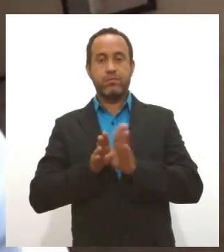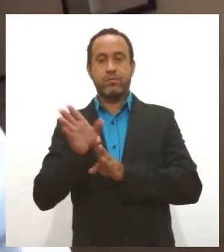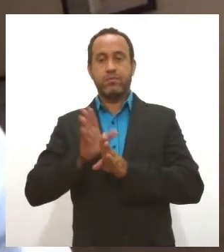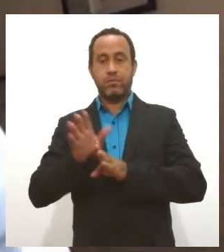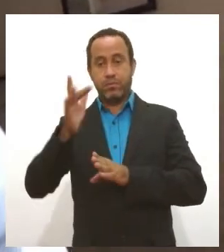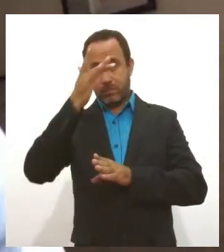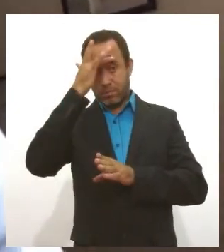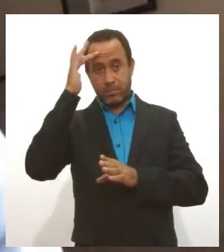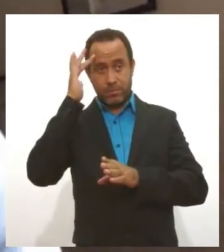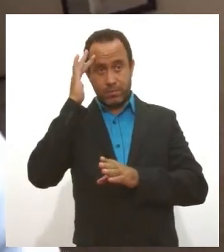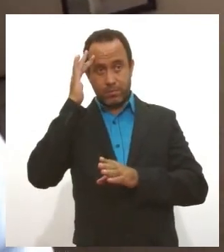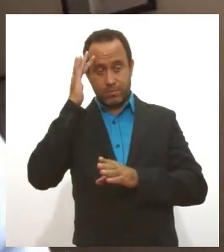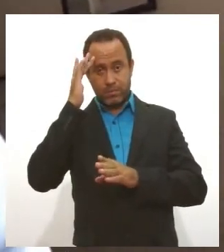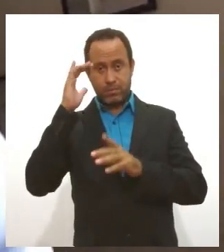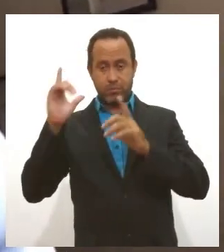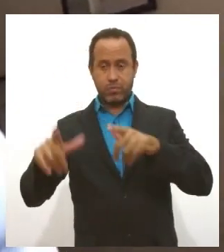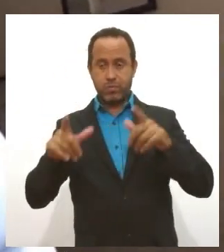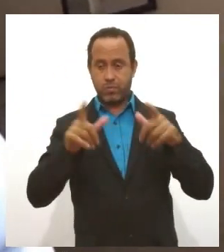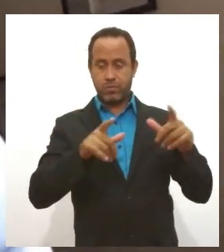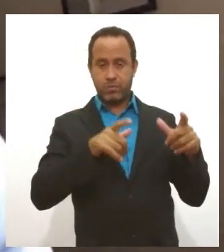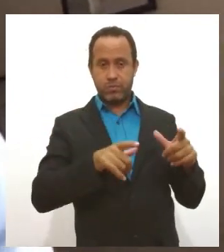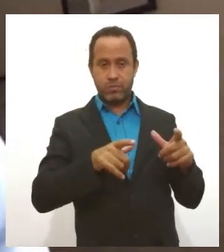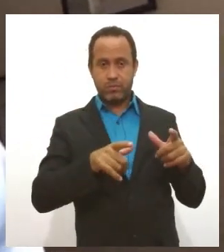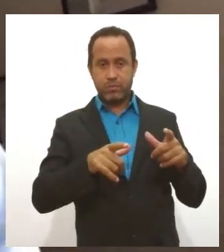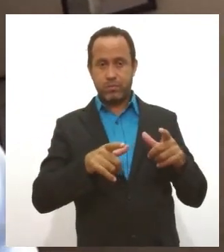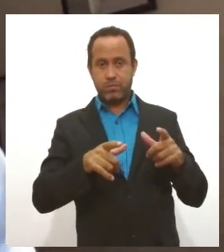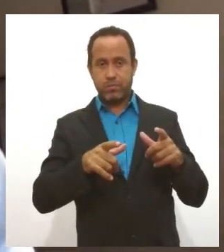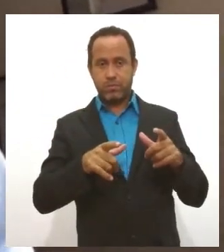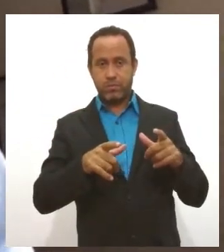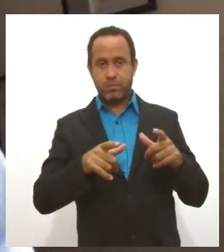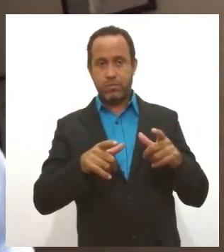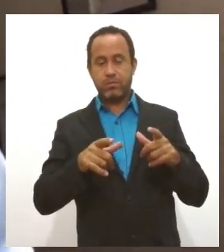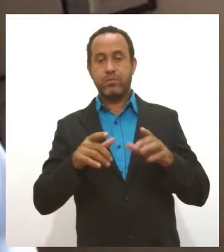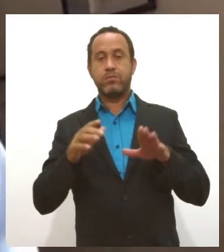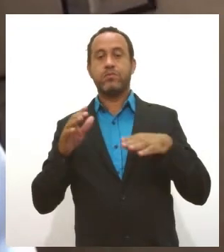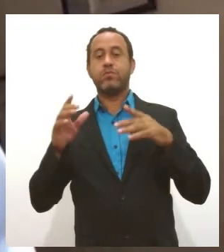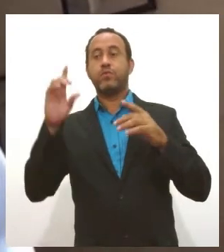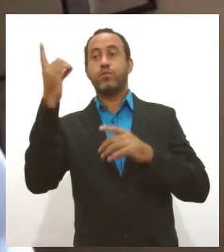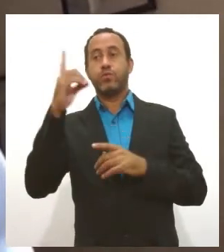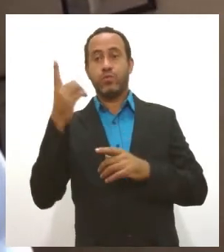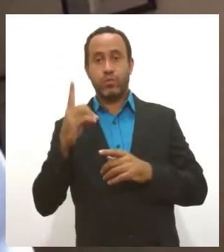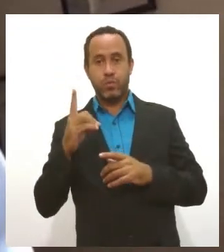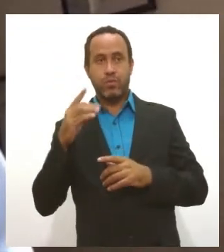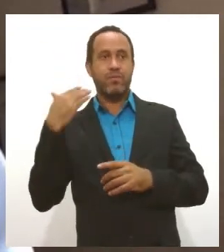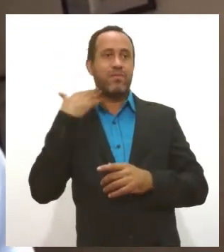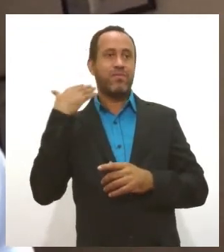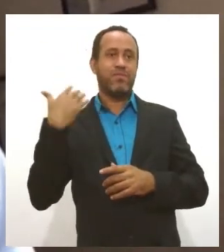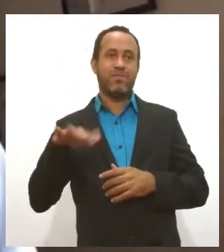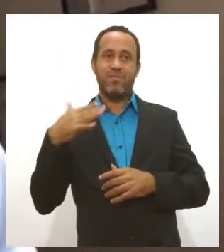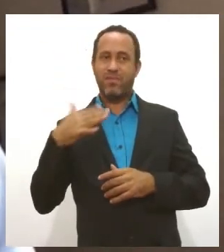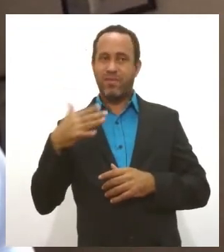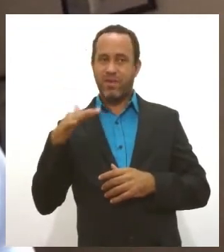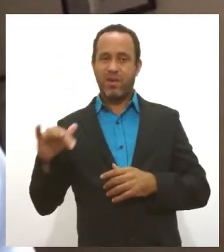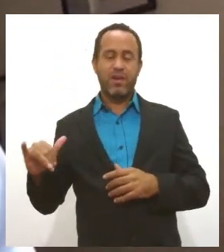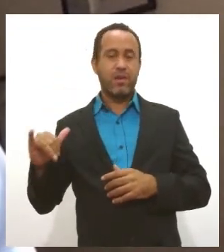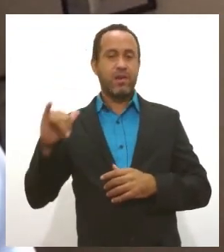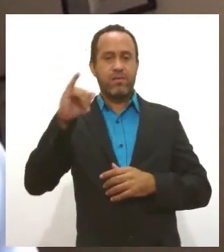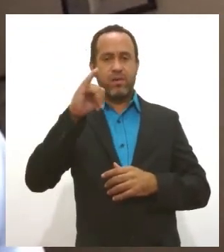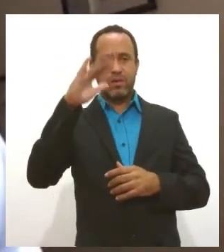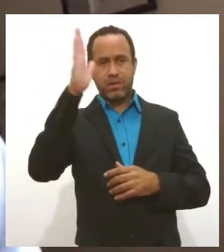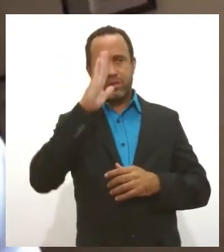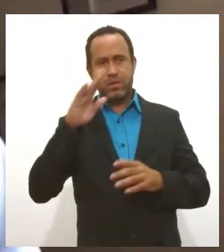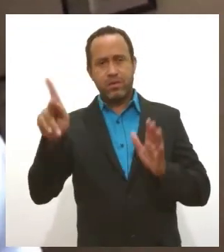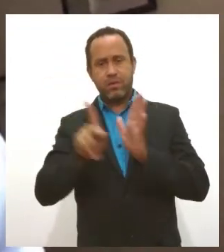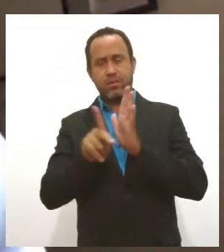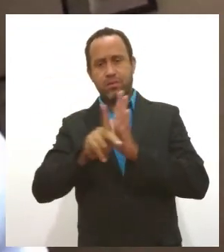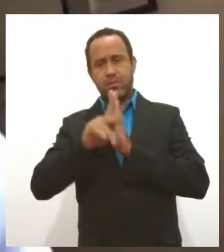os voos internacionais, hoje são temos poucos voos internacionais, o dólar está caro, então as pessoas tendem a viajar mais dentro do Brasil